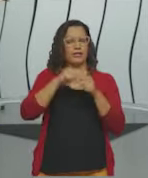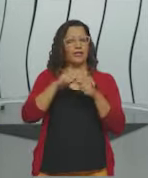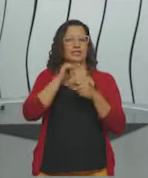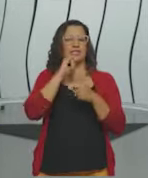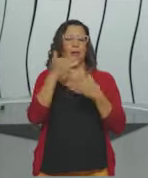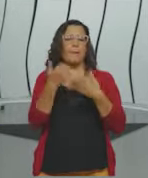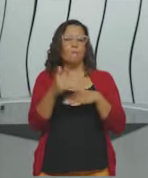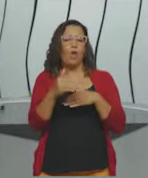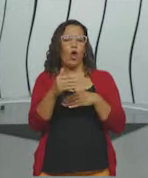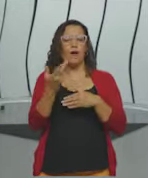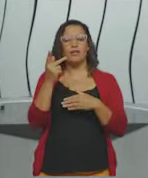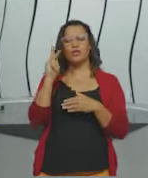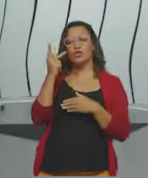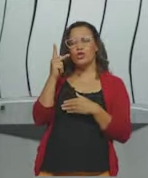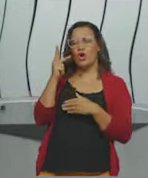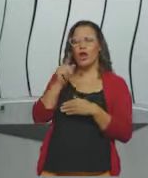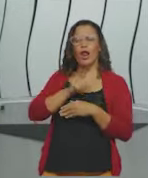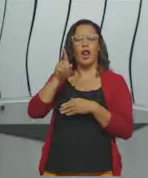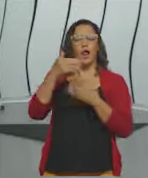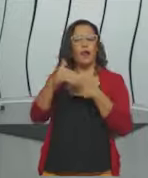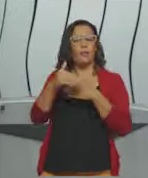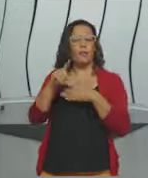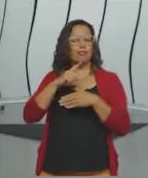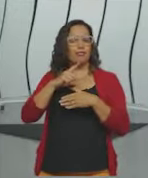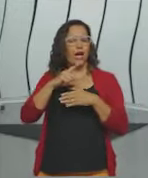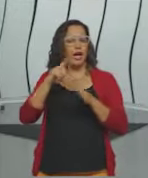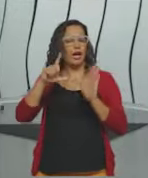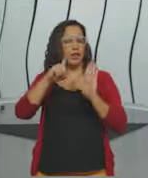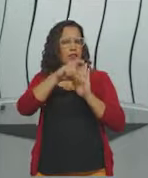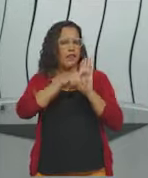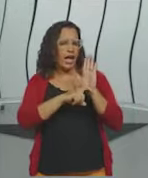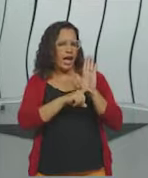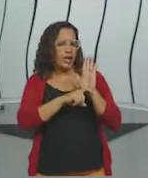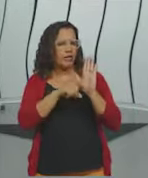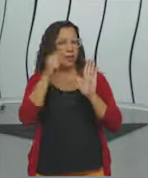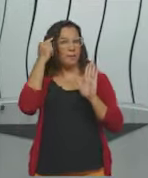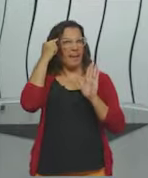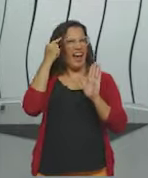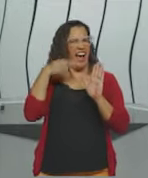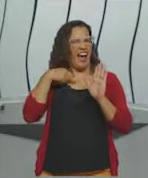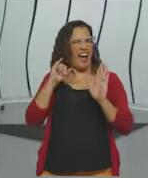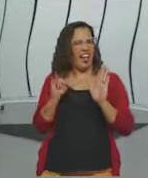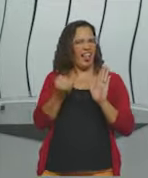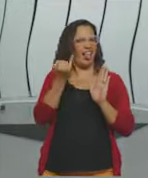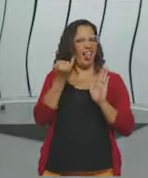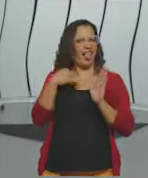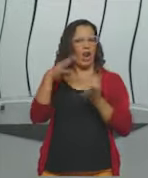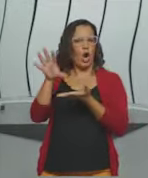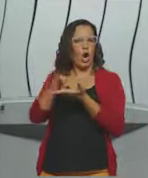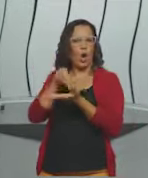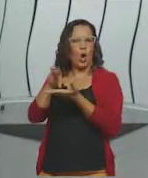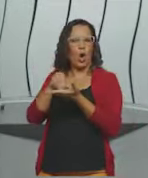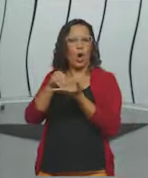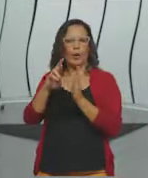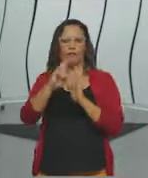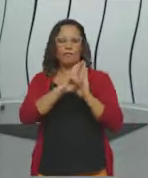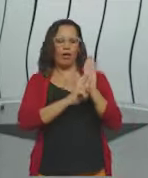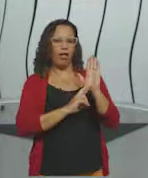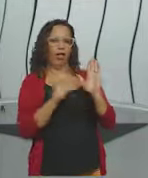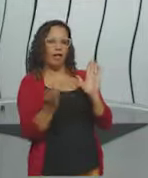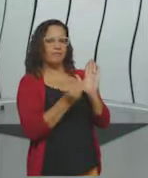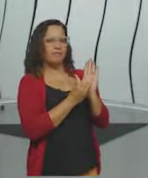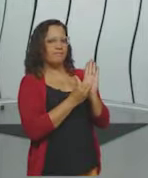história e lá no texto, lá na prova de história tem um texto que você acha que você pode copiar uma parte dele para colocar na sua